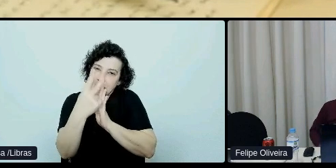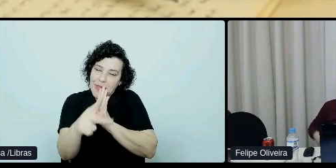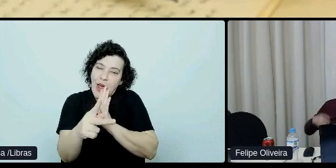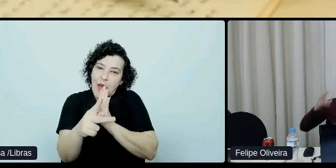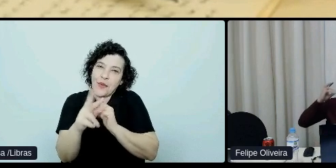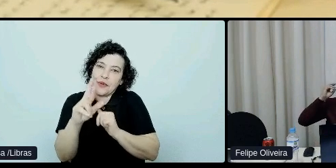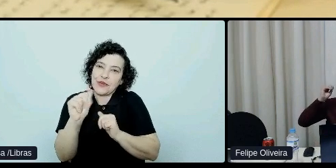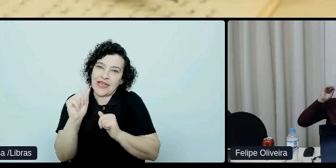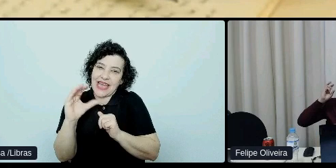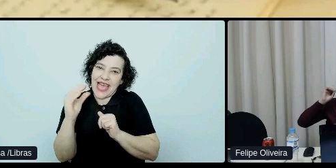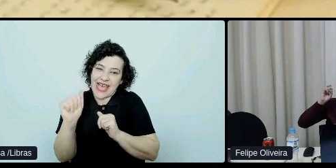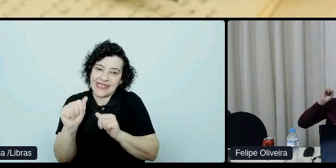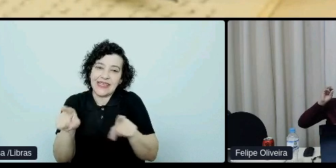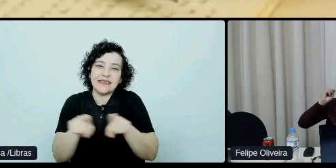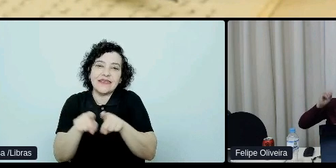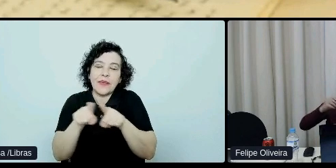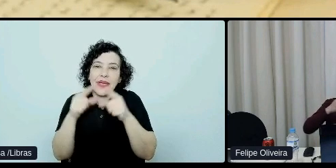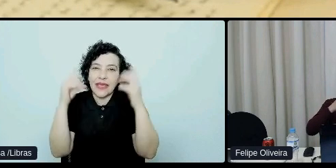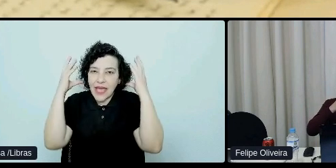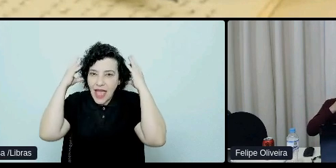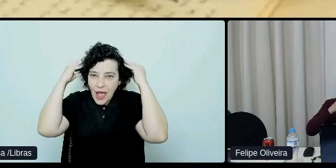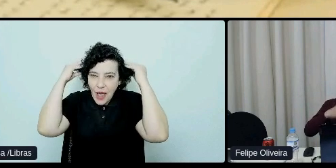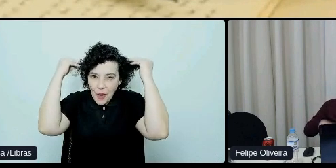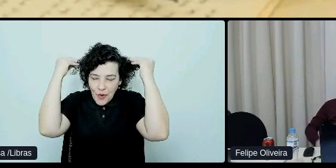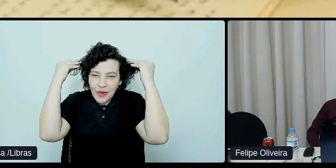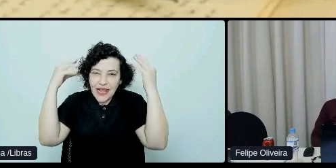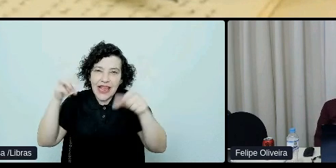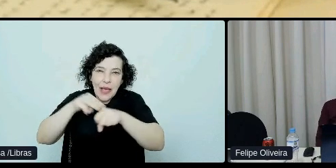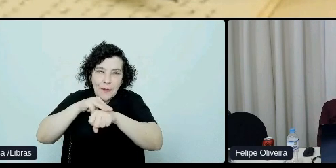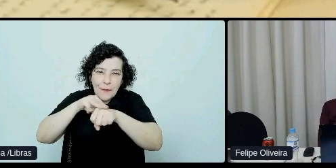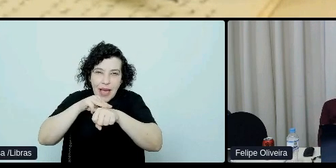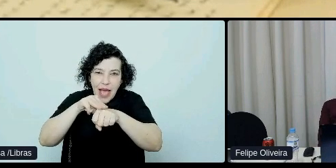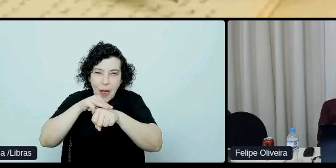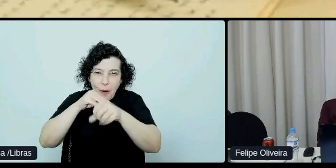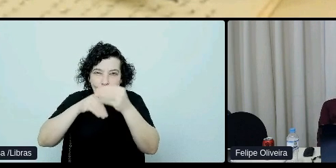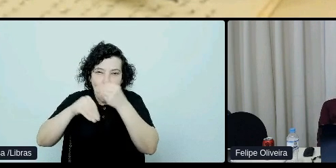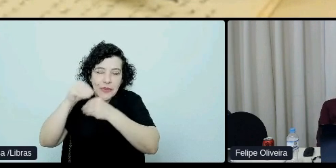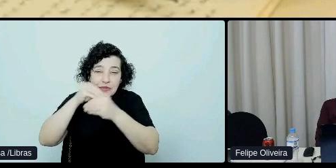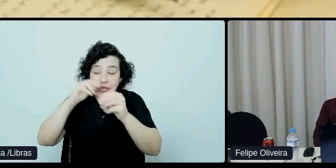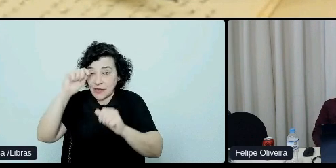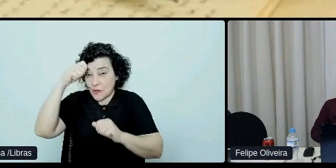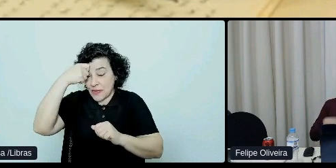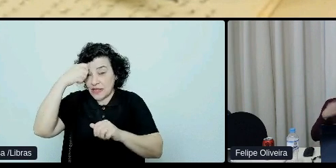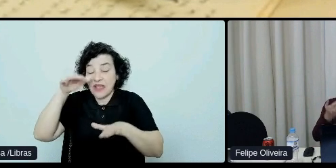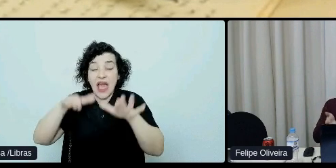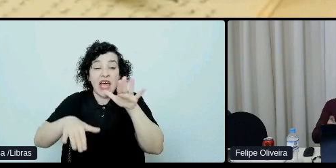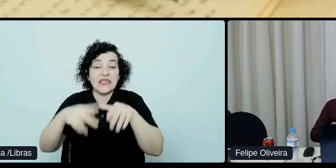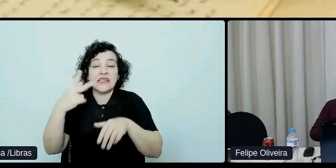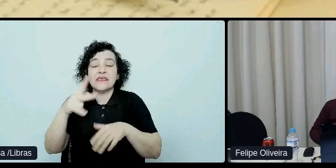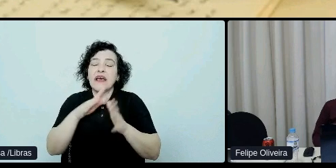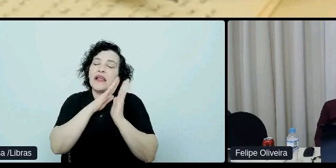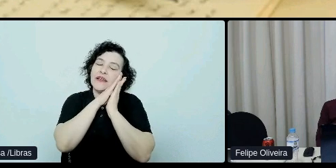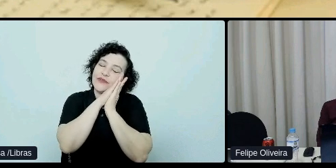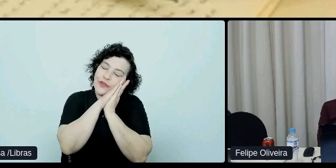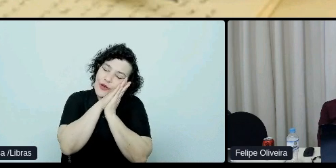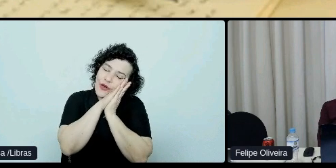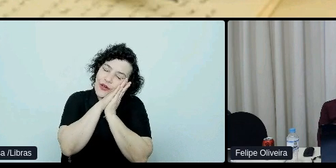a orelhinha é mais amarronzada, com as pontinhas pretas e tal. E tem dia que a gente está em casa e ela dorme na mesa da